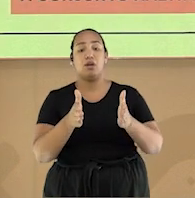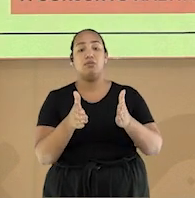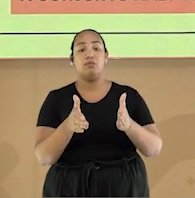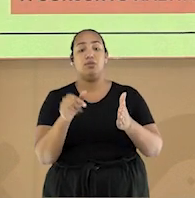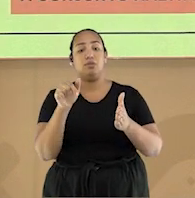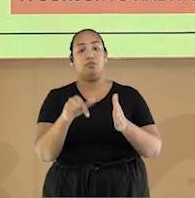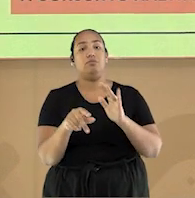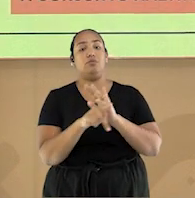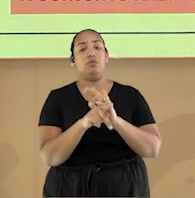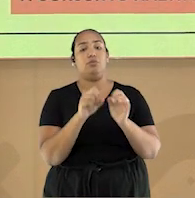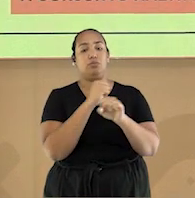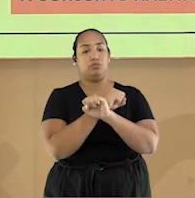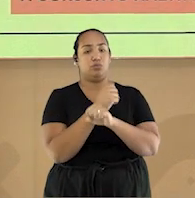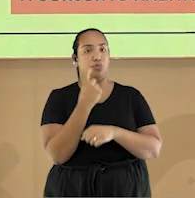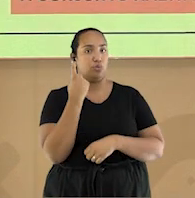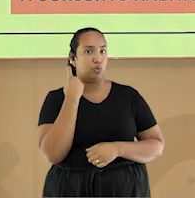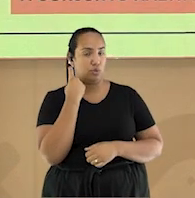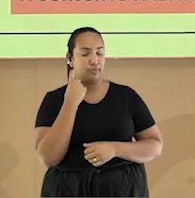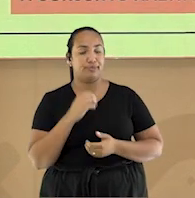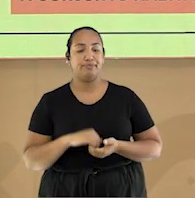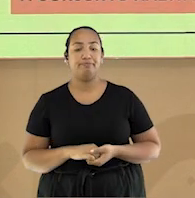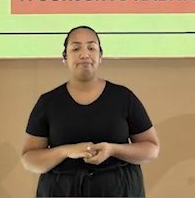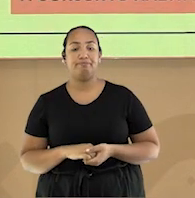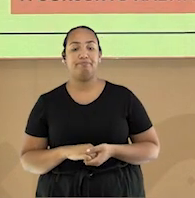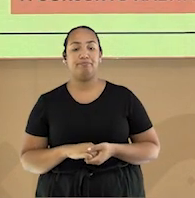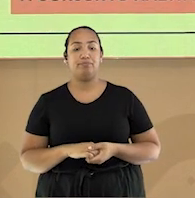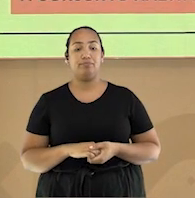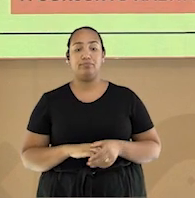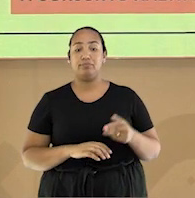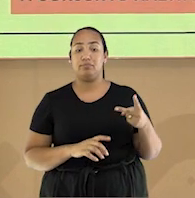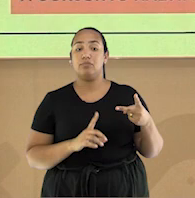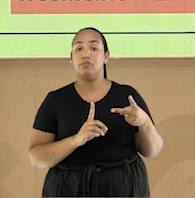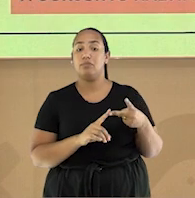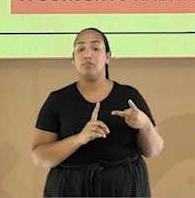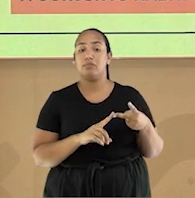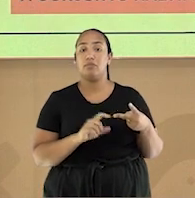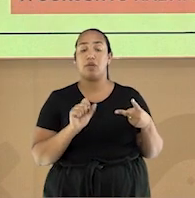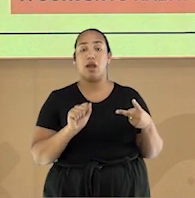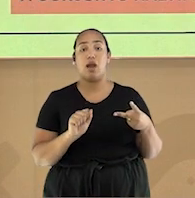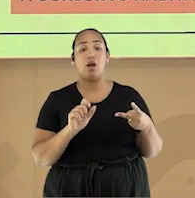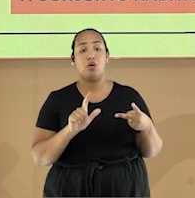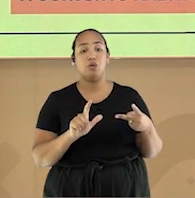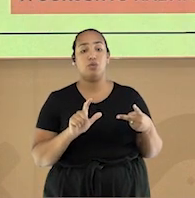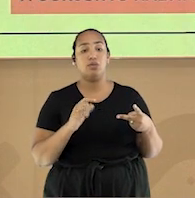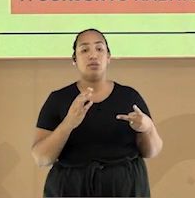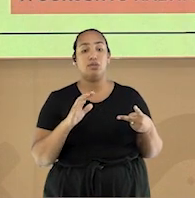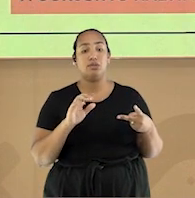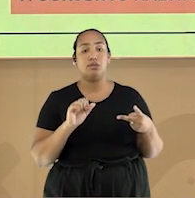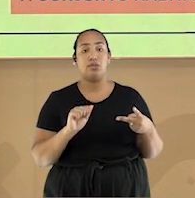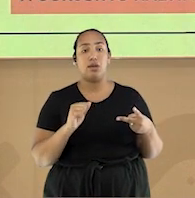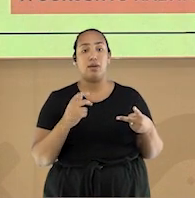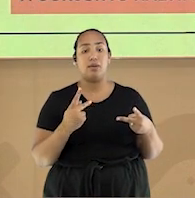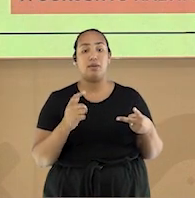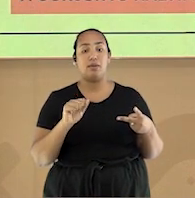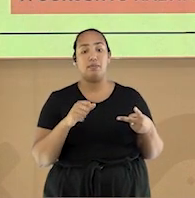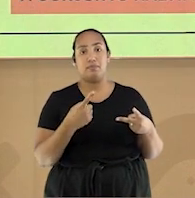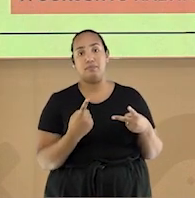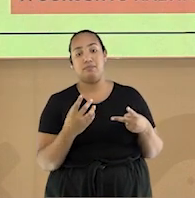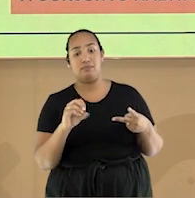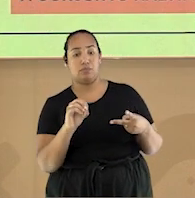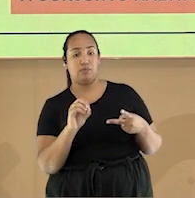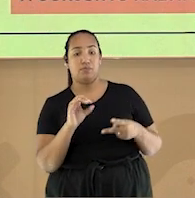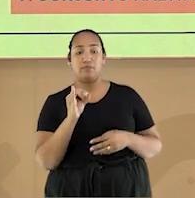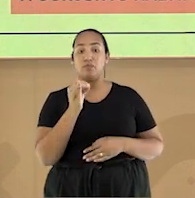ao quilombo de Palmares. No 2 ficava o alçapão humano, que era onde algum invasor que